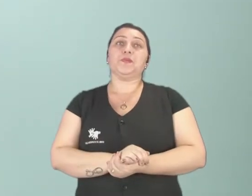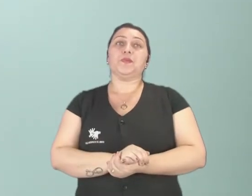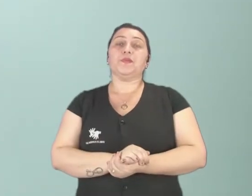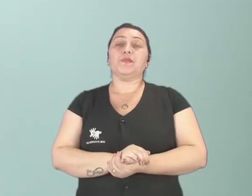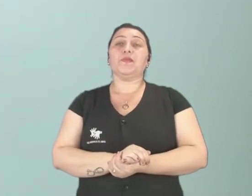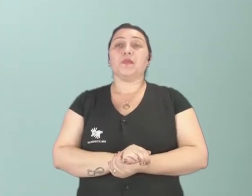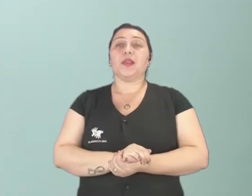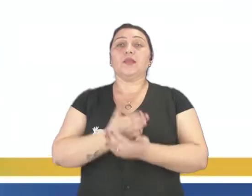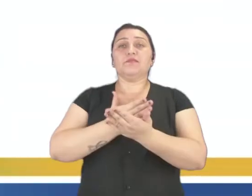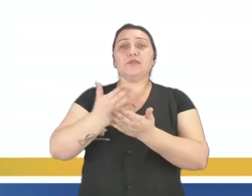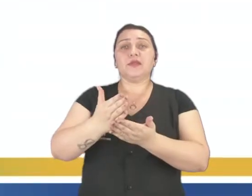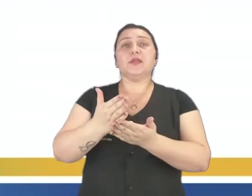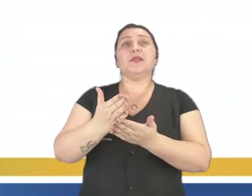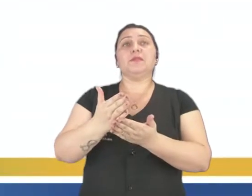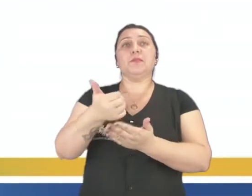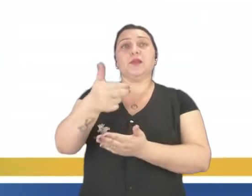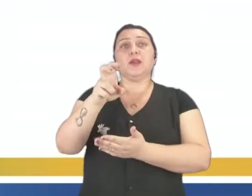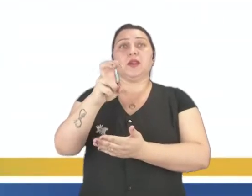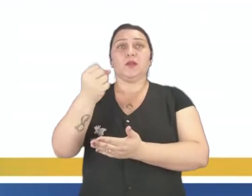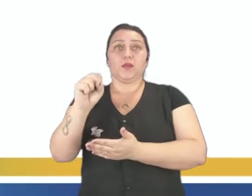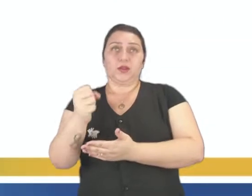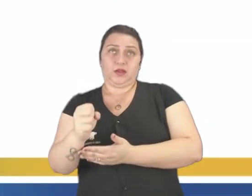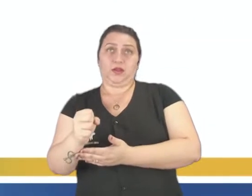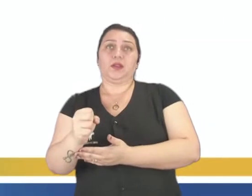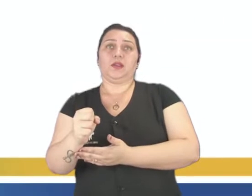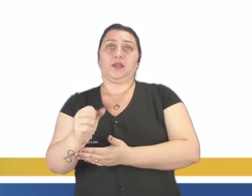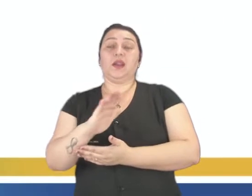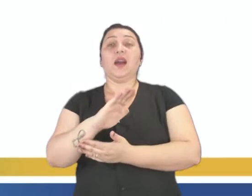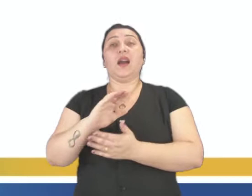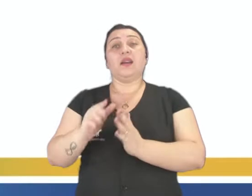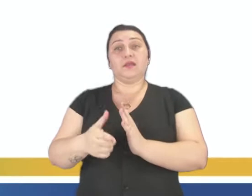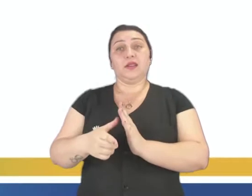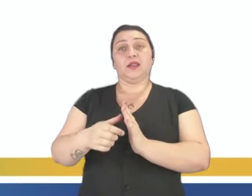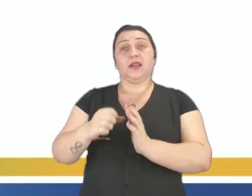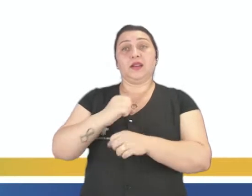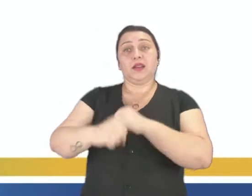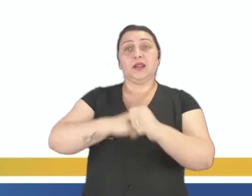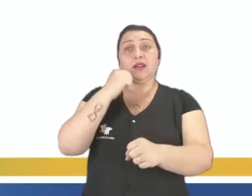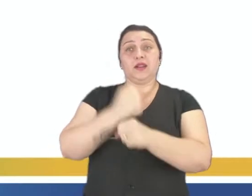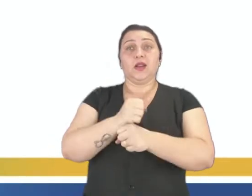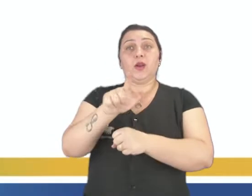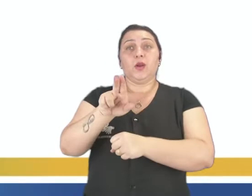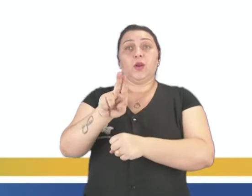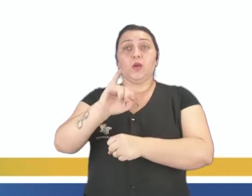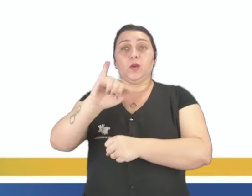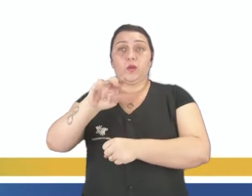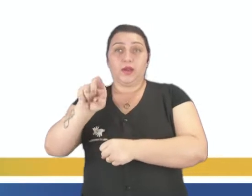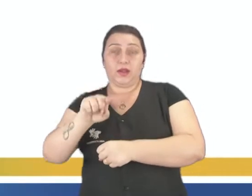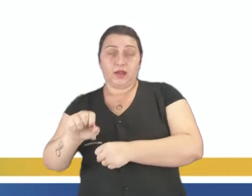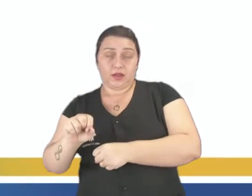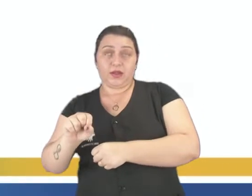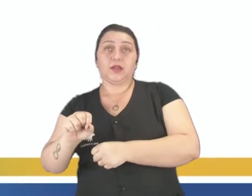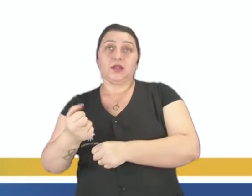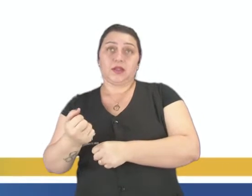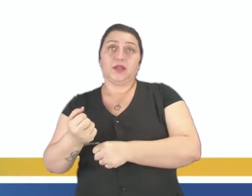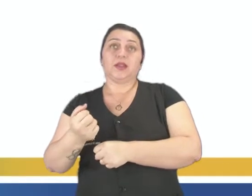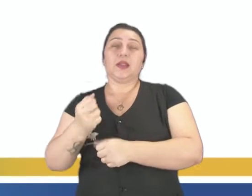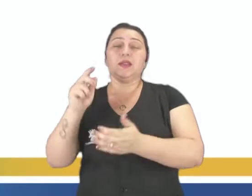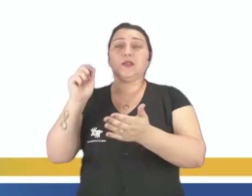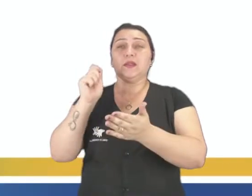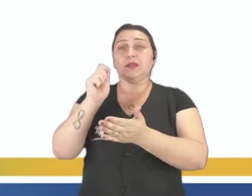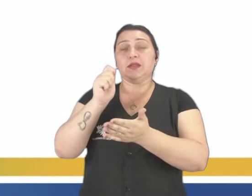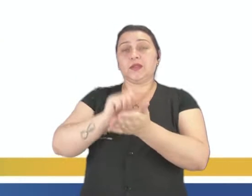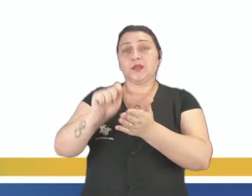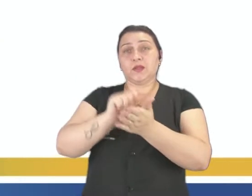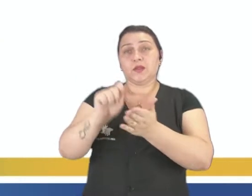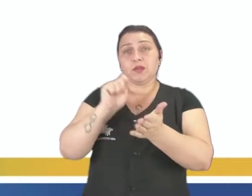Então, ele teve início em 1580, ano da morte de Luís de Camões, que é um dos maiores escritores